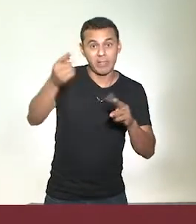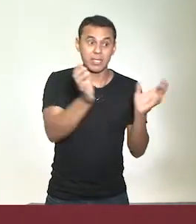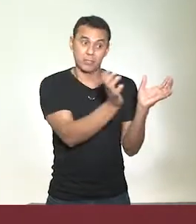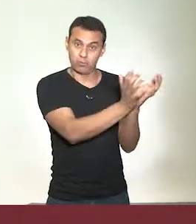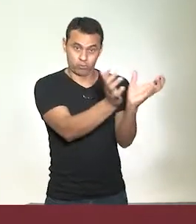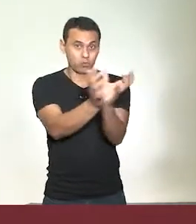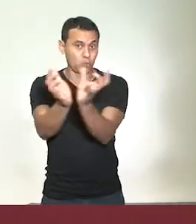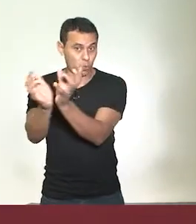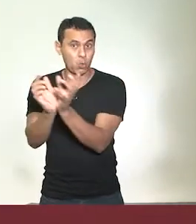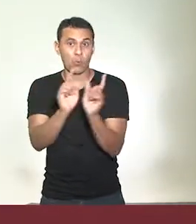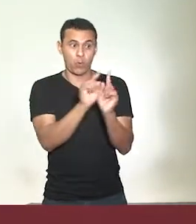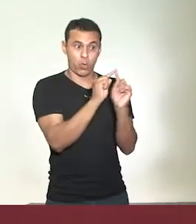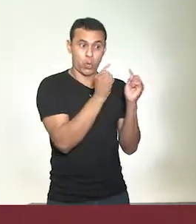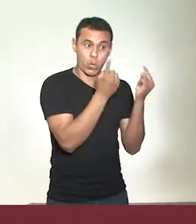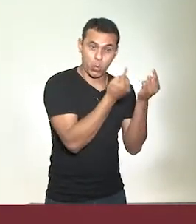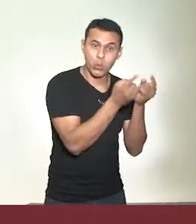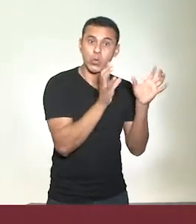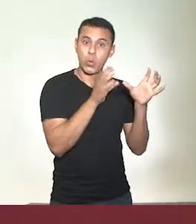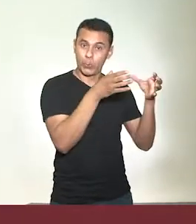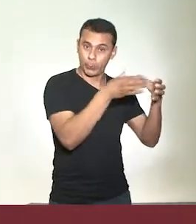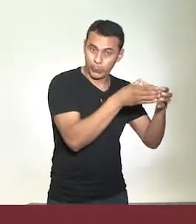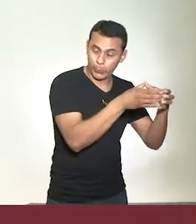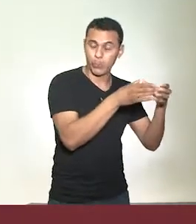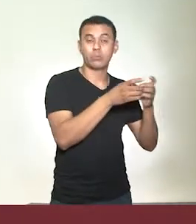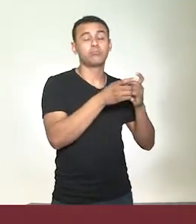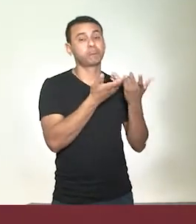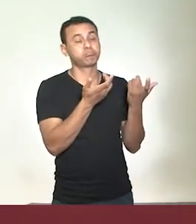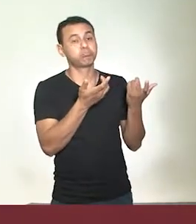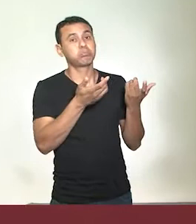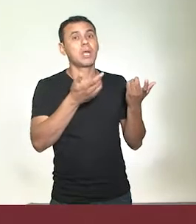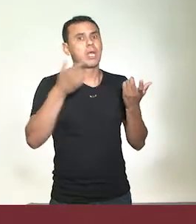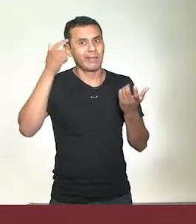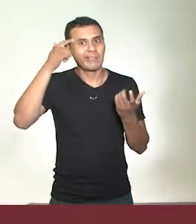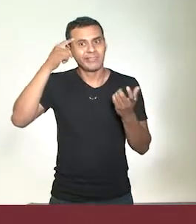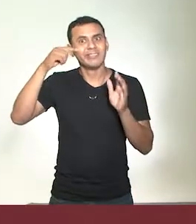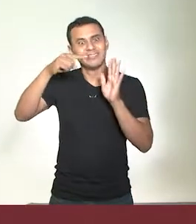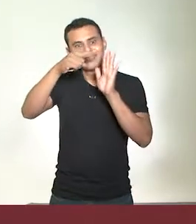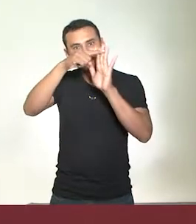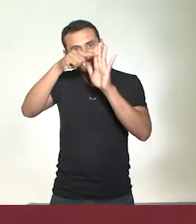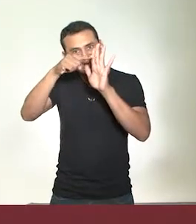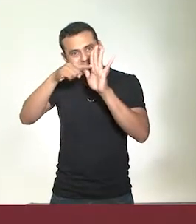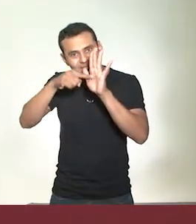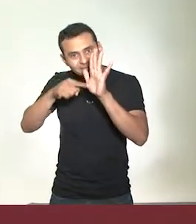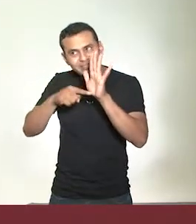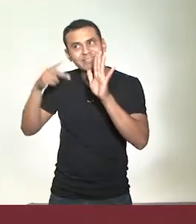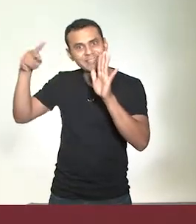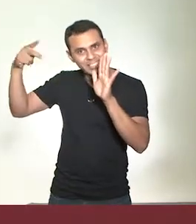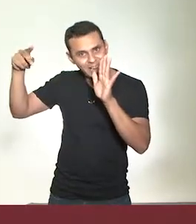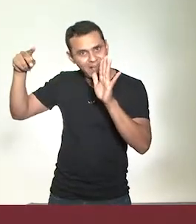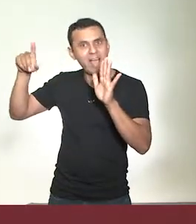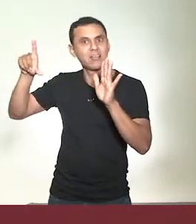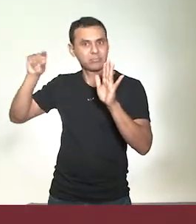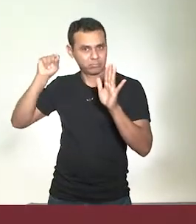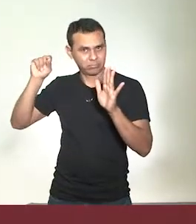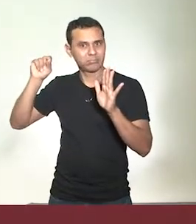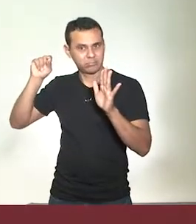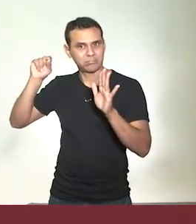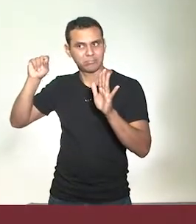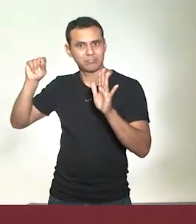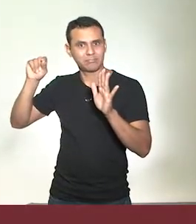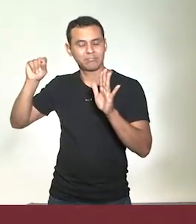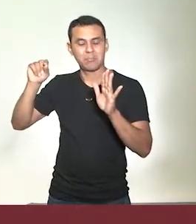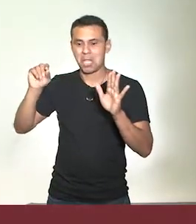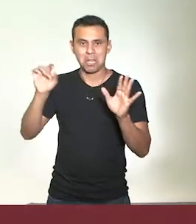grupos temáticos se reúnem com base em nesses indicadores né que são já consagrados inclusive